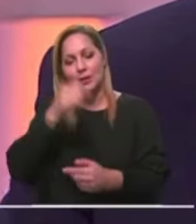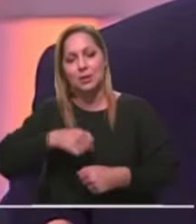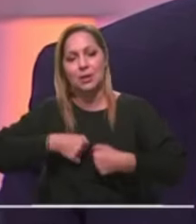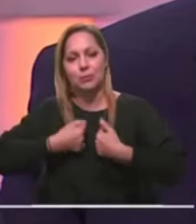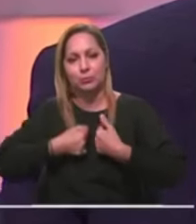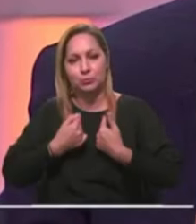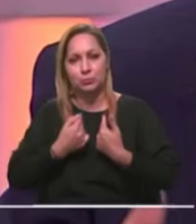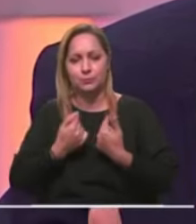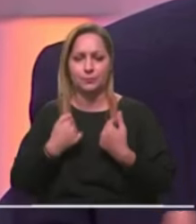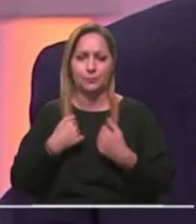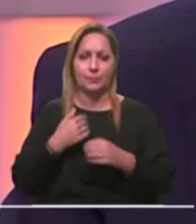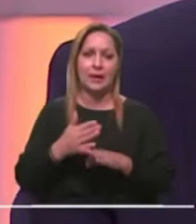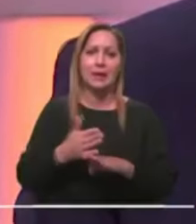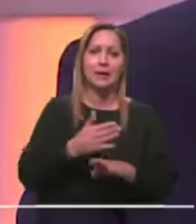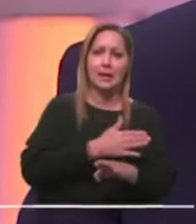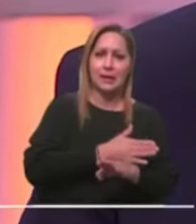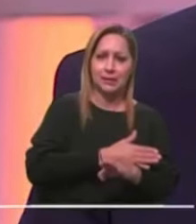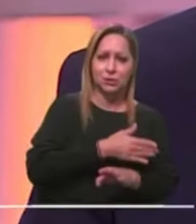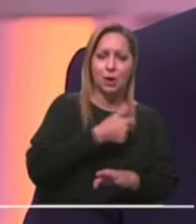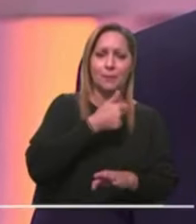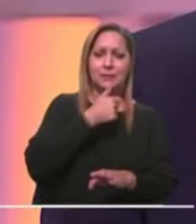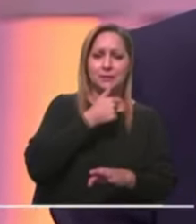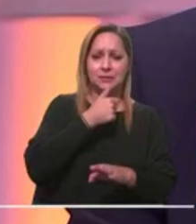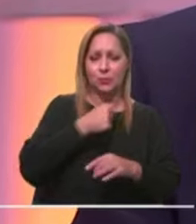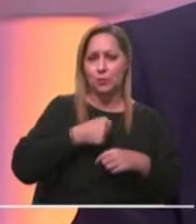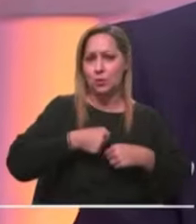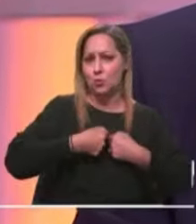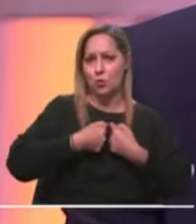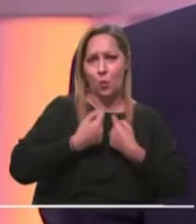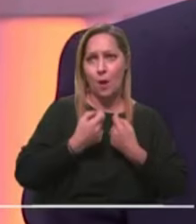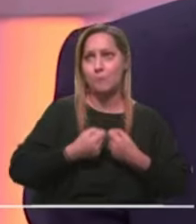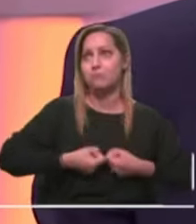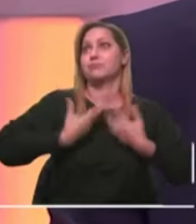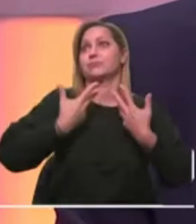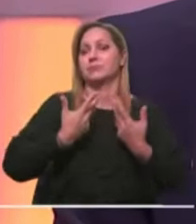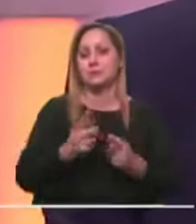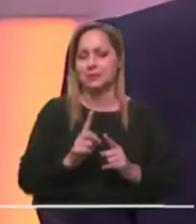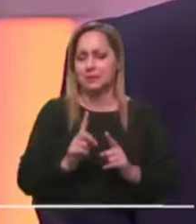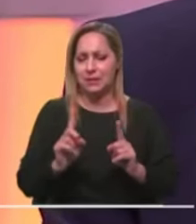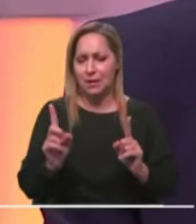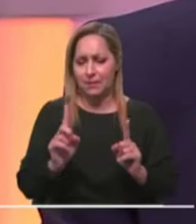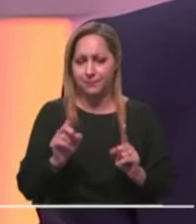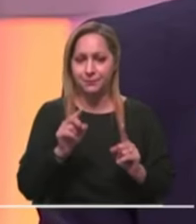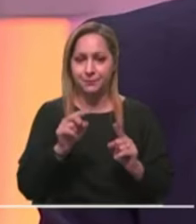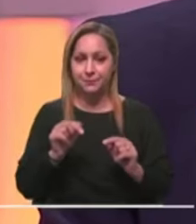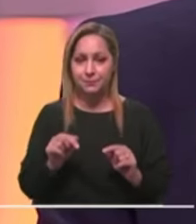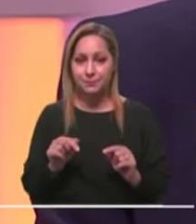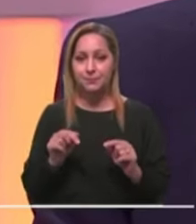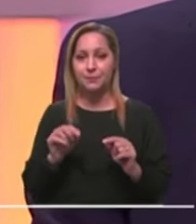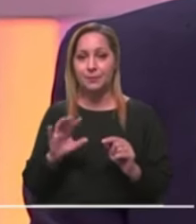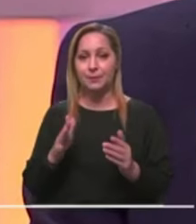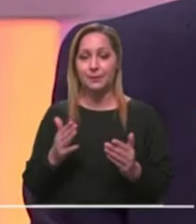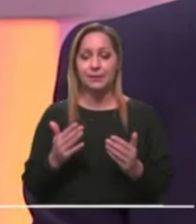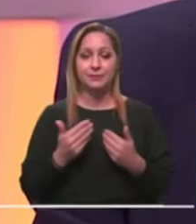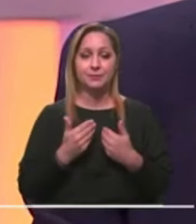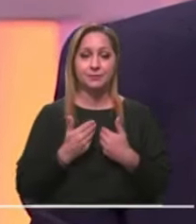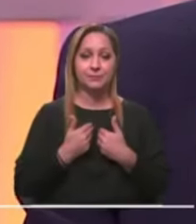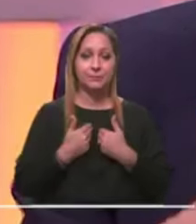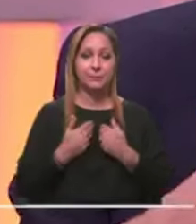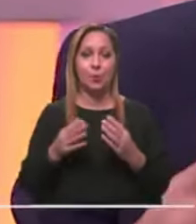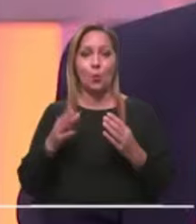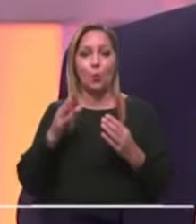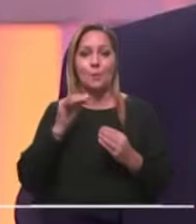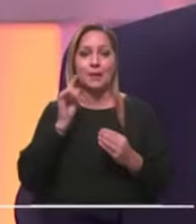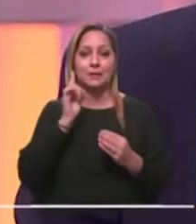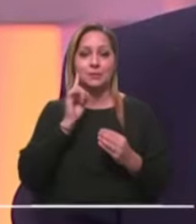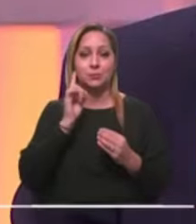dizer há uma decisão e as decisões não são necessariamente impulsividade não aí e naquele momento o menos o mais importante era